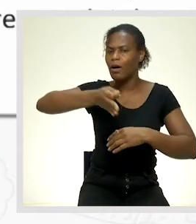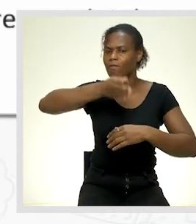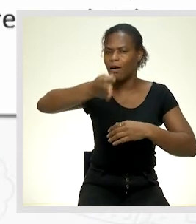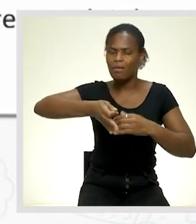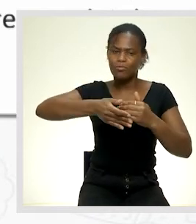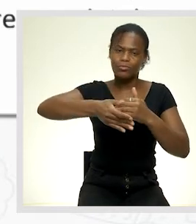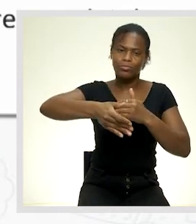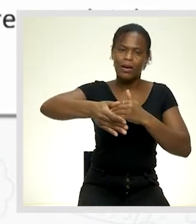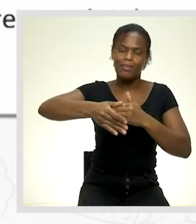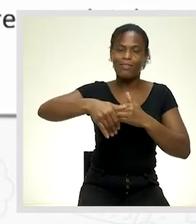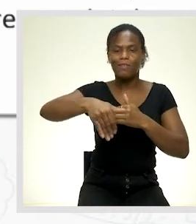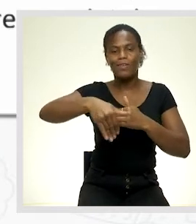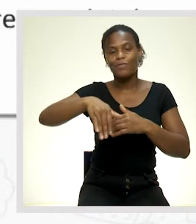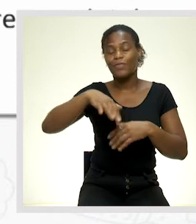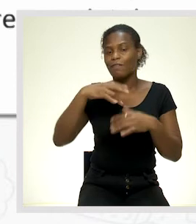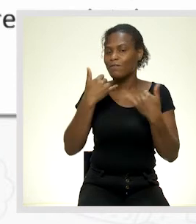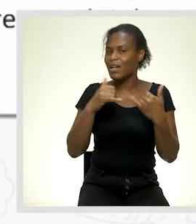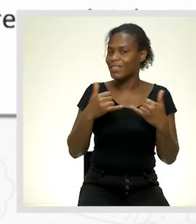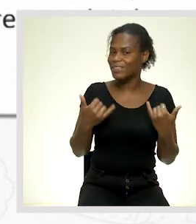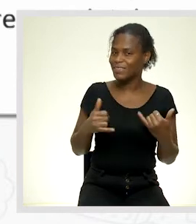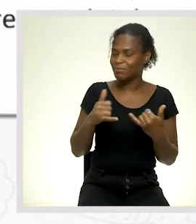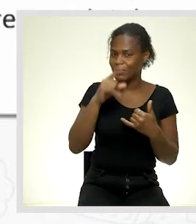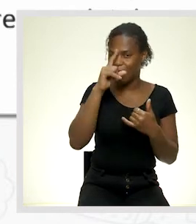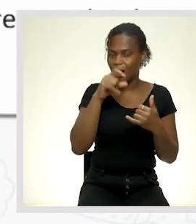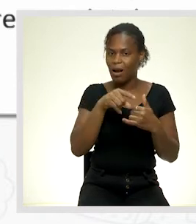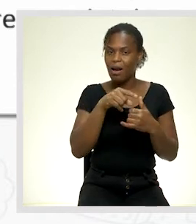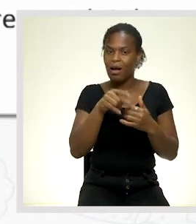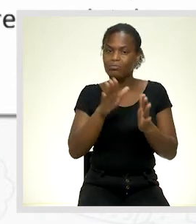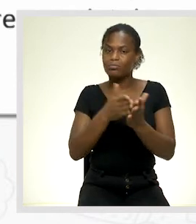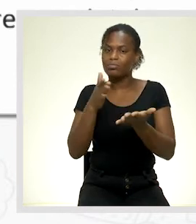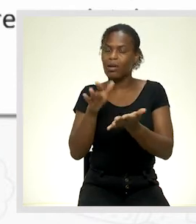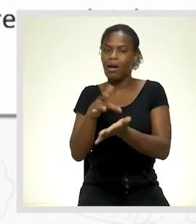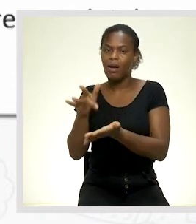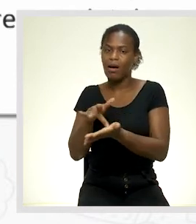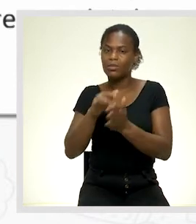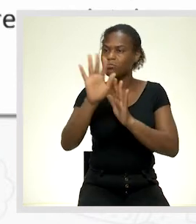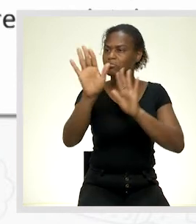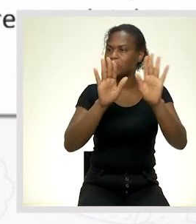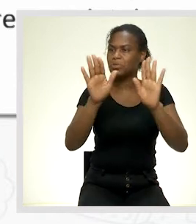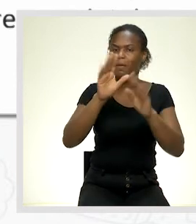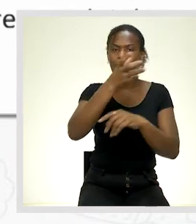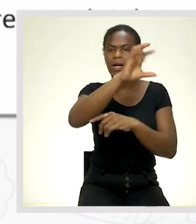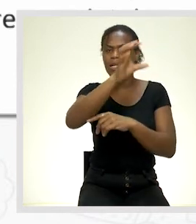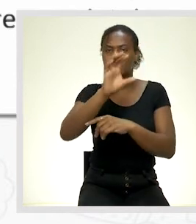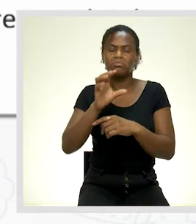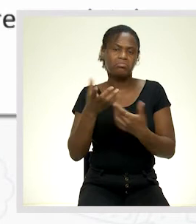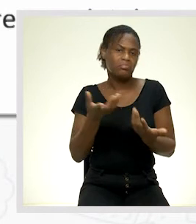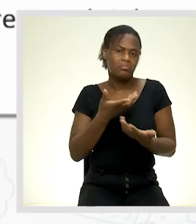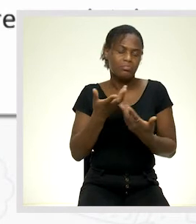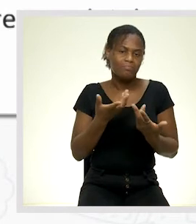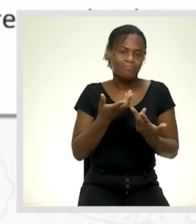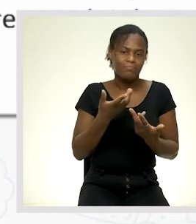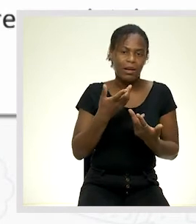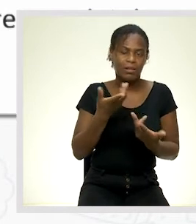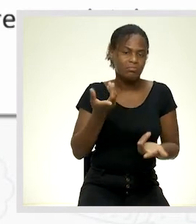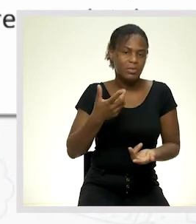vão, felizes. Ocorrem-me em revista exposições, países, Madrid,